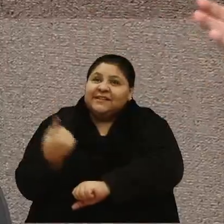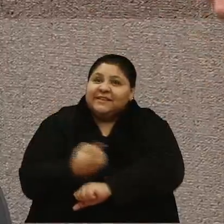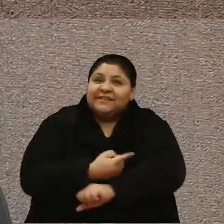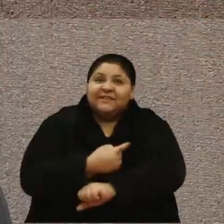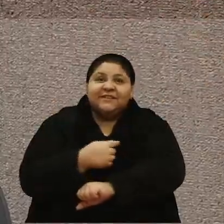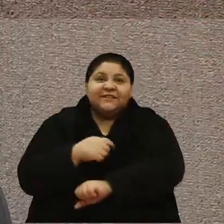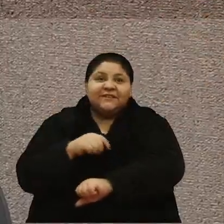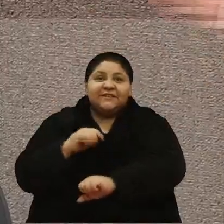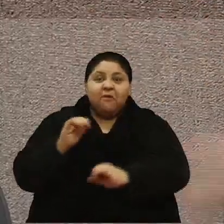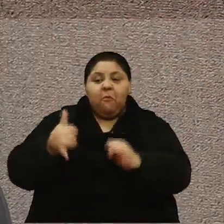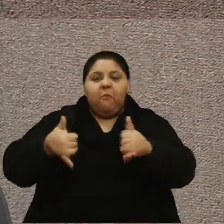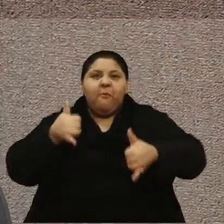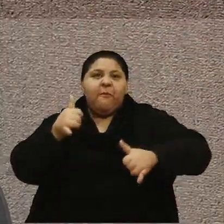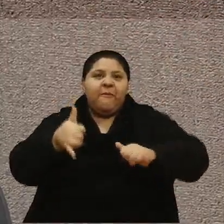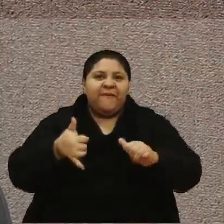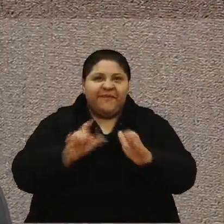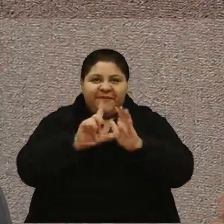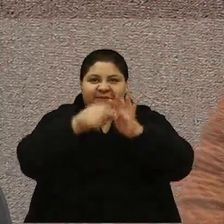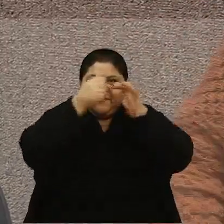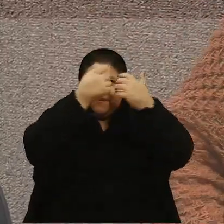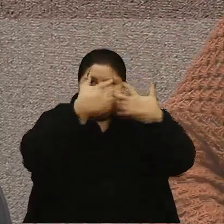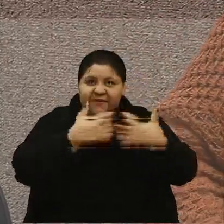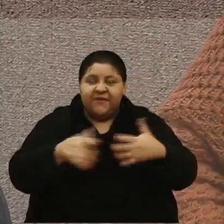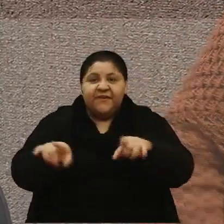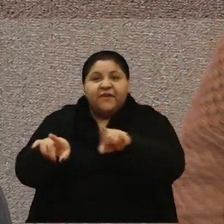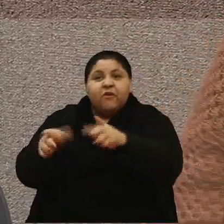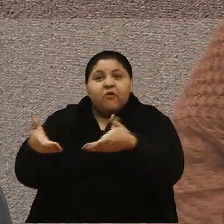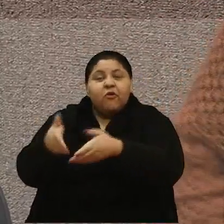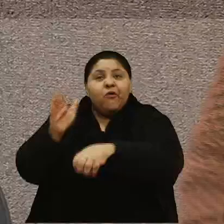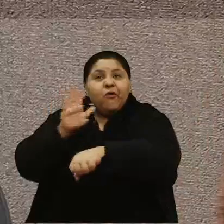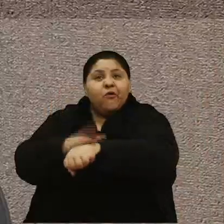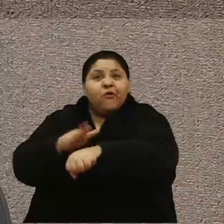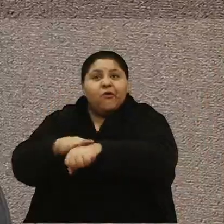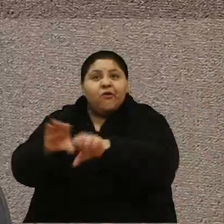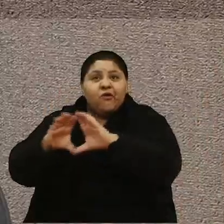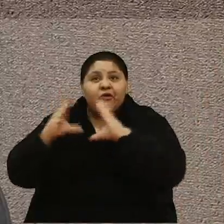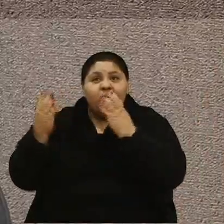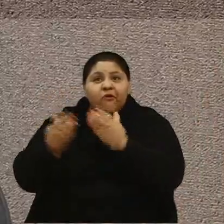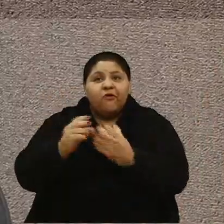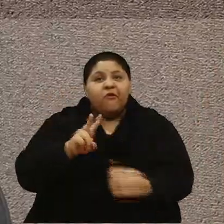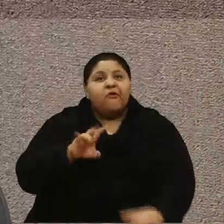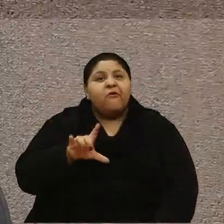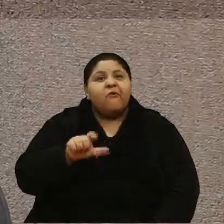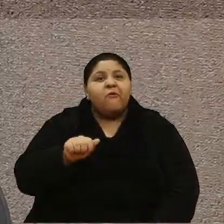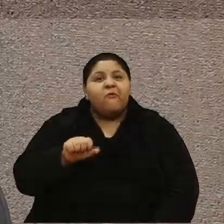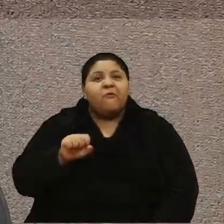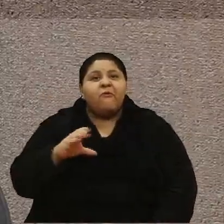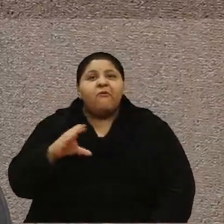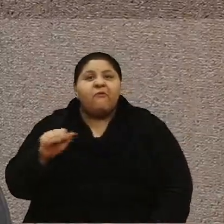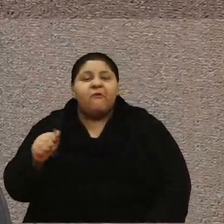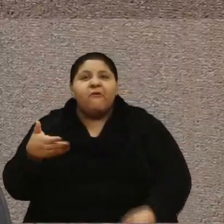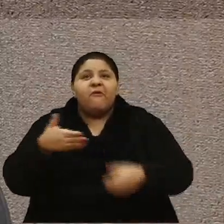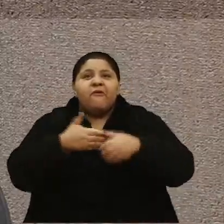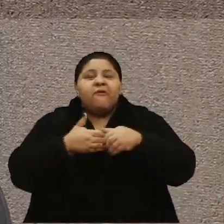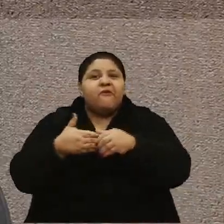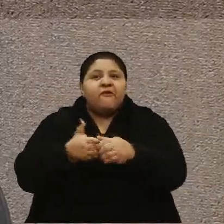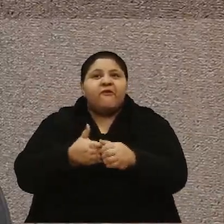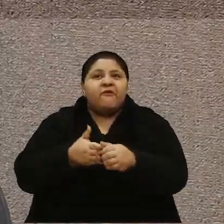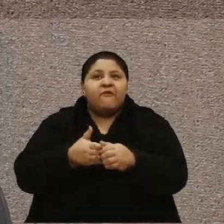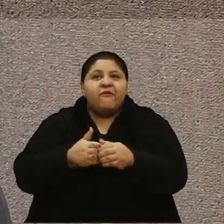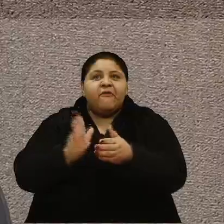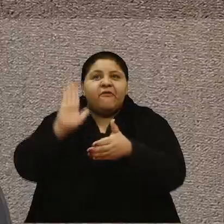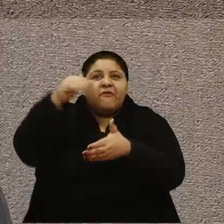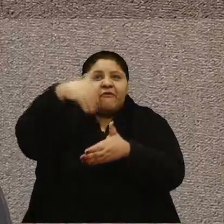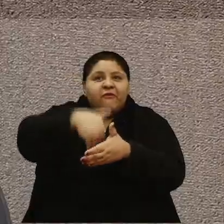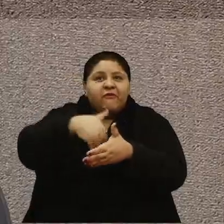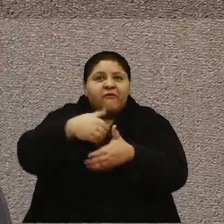estão aqui já vão falar conosco. Também hoje a gente tem um momento importante, então a comunidade de Vila Seca vem aqui para acompanhar a votação, né,